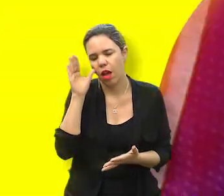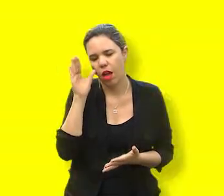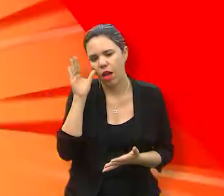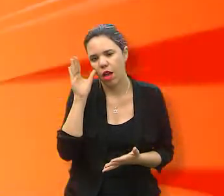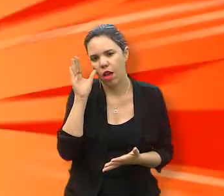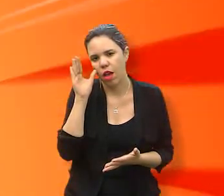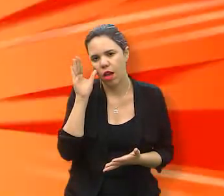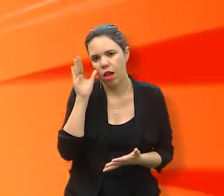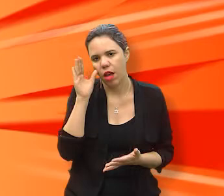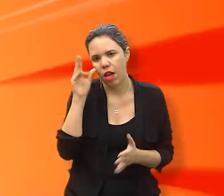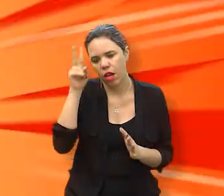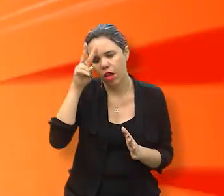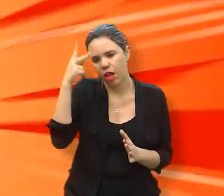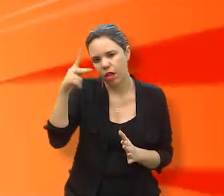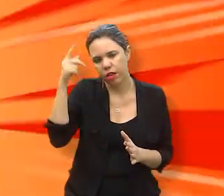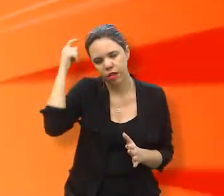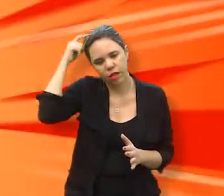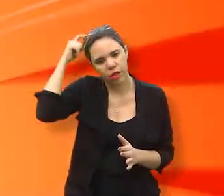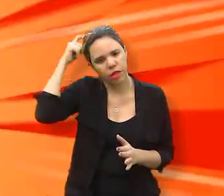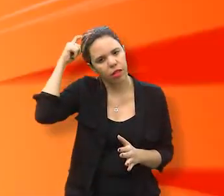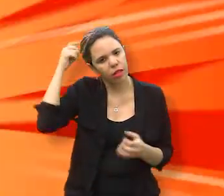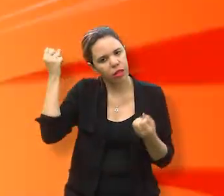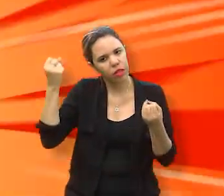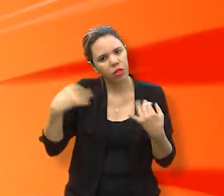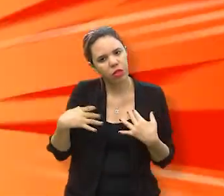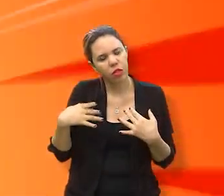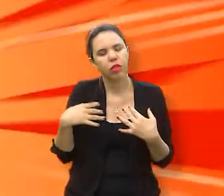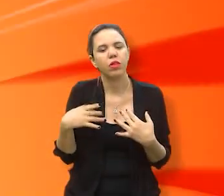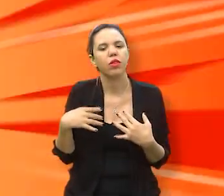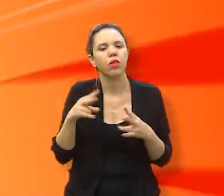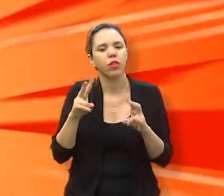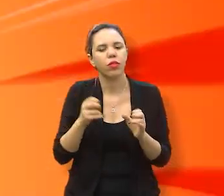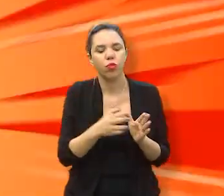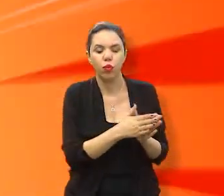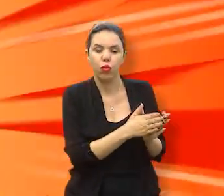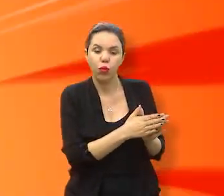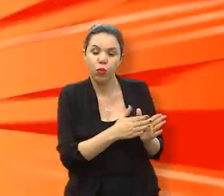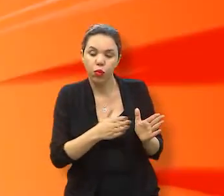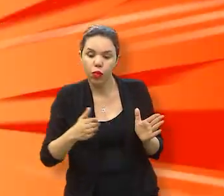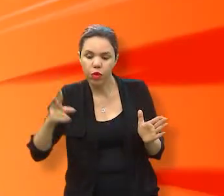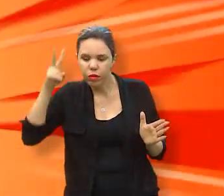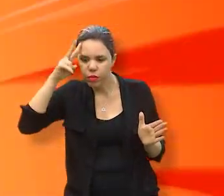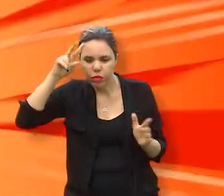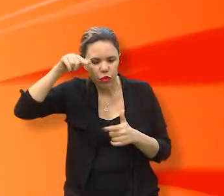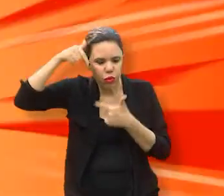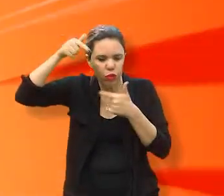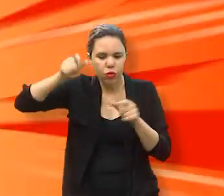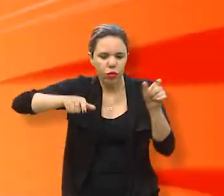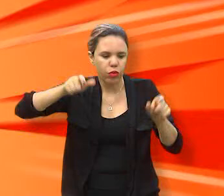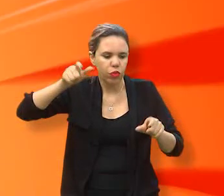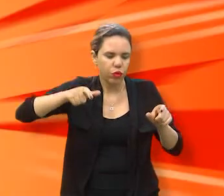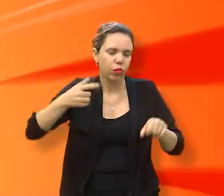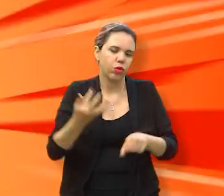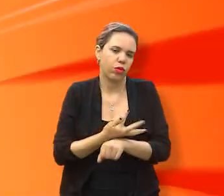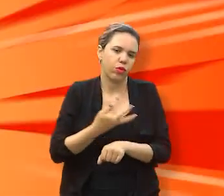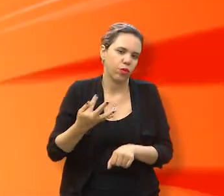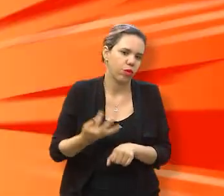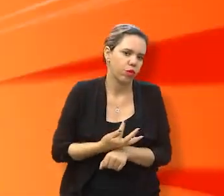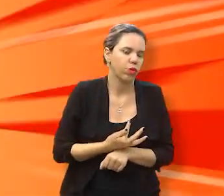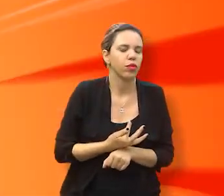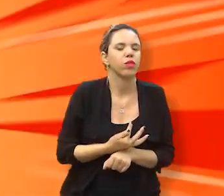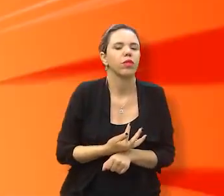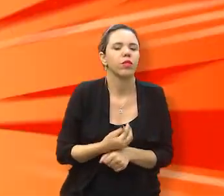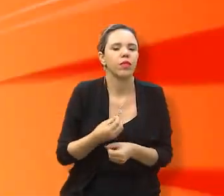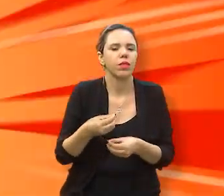né? Na história de vocês, você vai me contar um pouquinho aí sobre a jornada que os personagens passam, né? Eu quero saber um pouquinho da